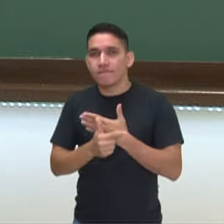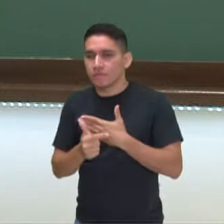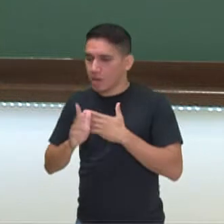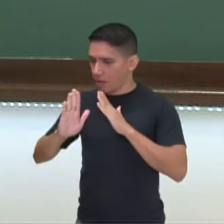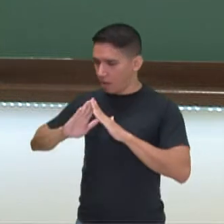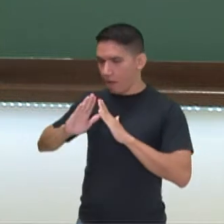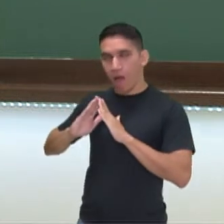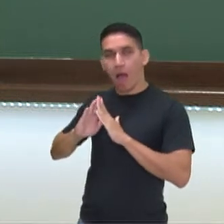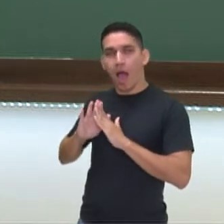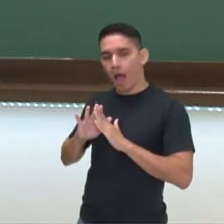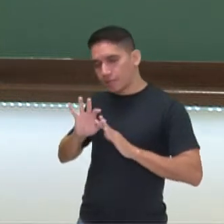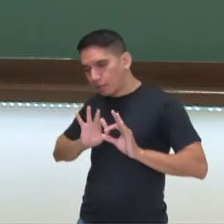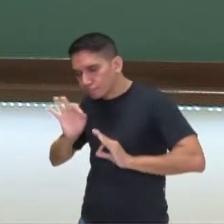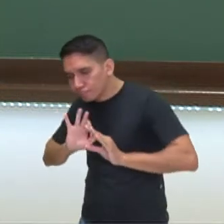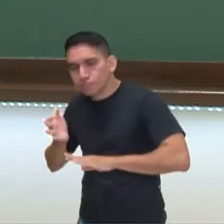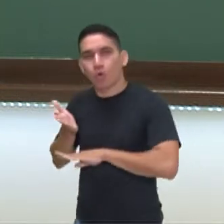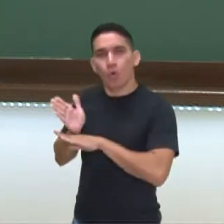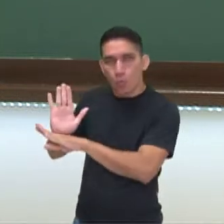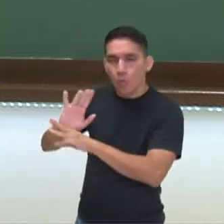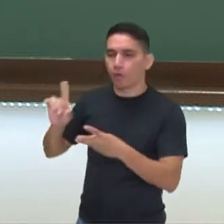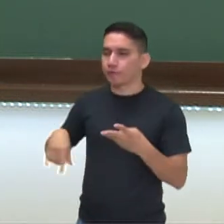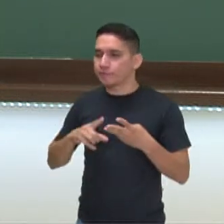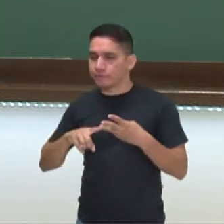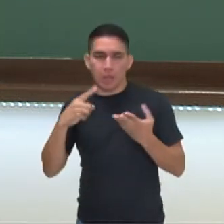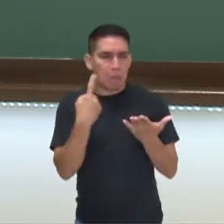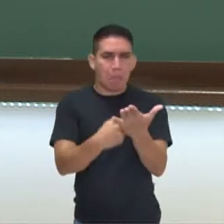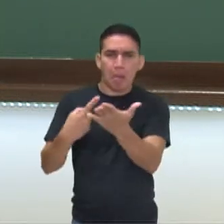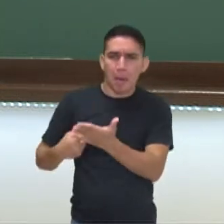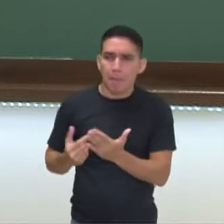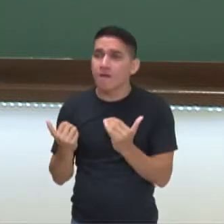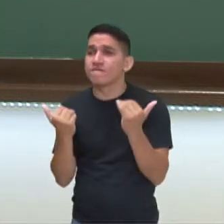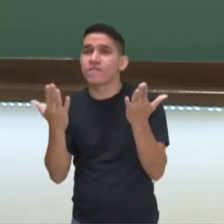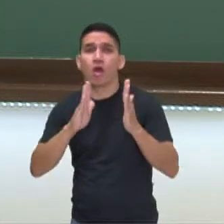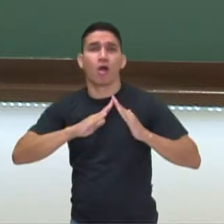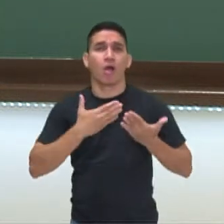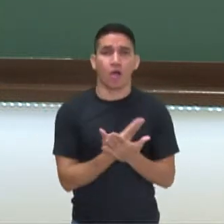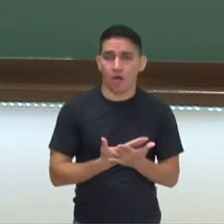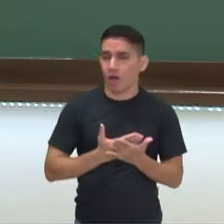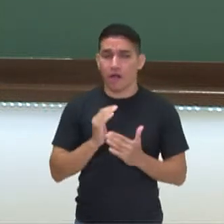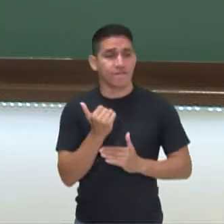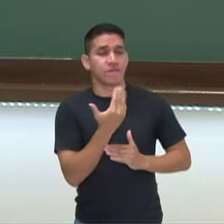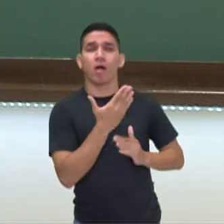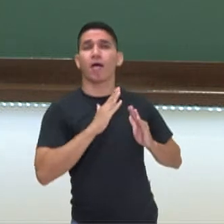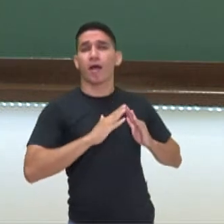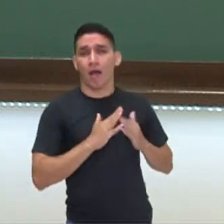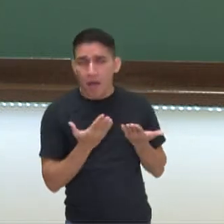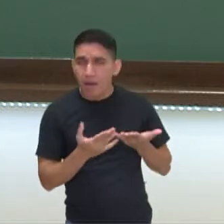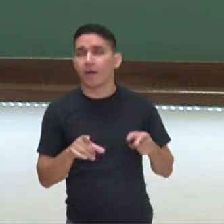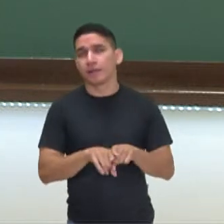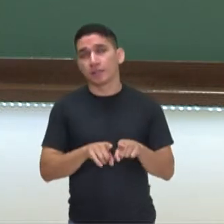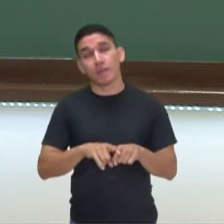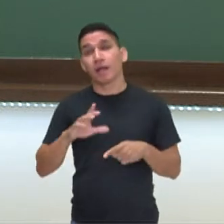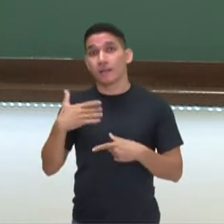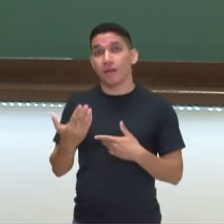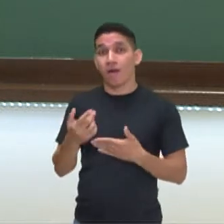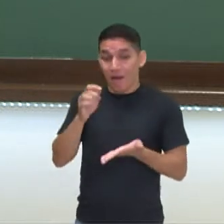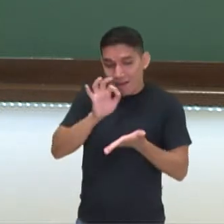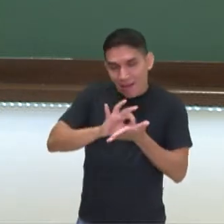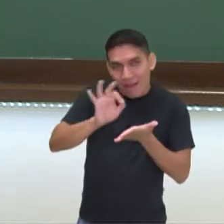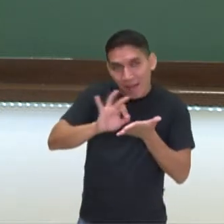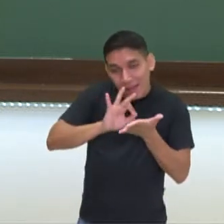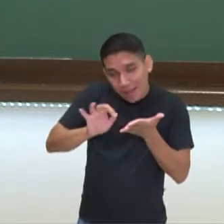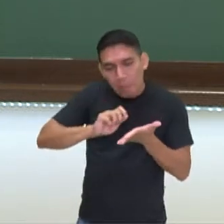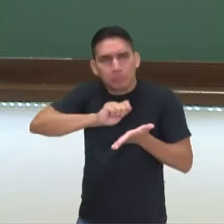casa que a gente desempenha, os nossos compromissos fora da escola, fora de casa, e a agenda vem para